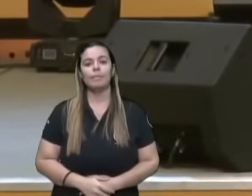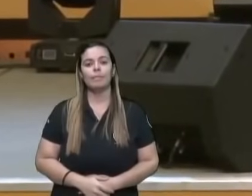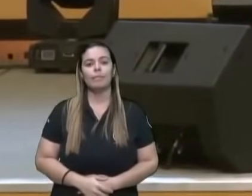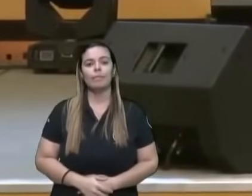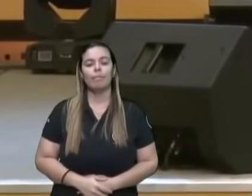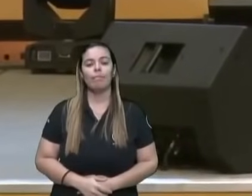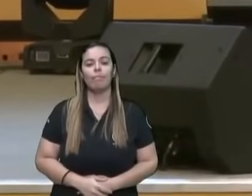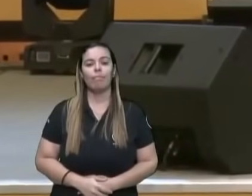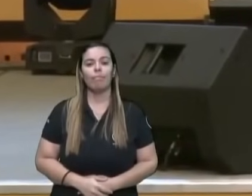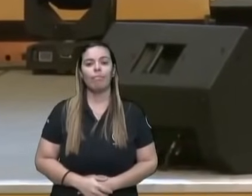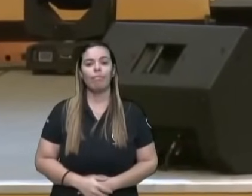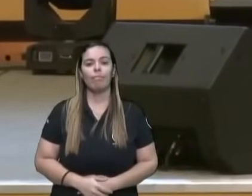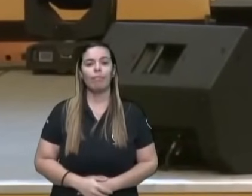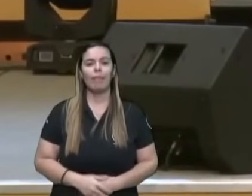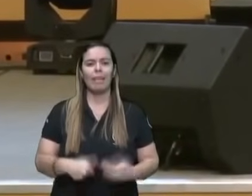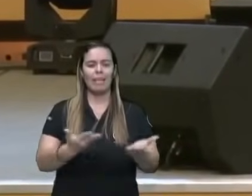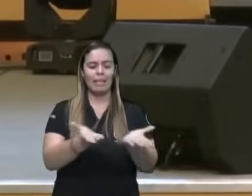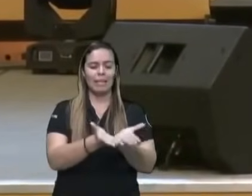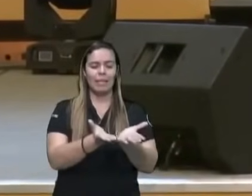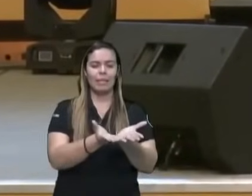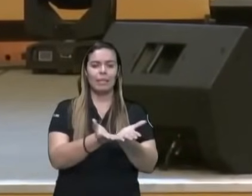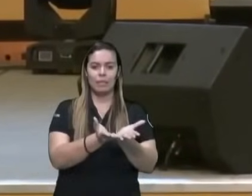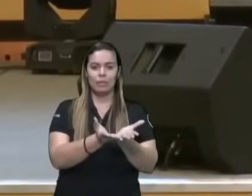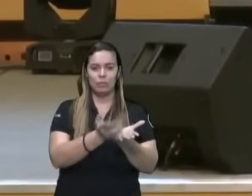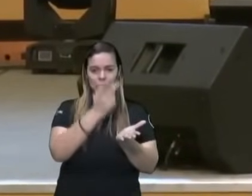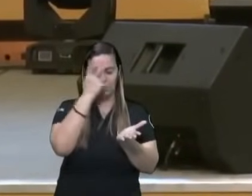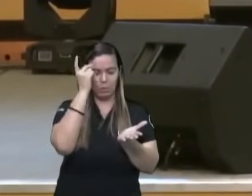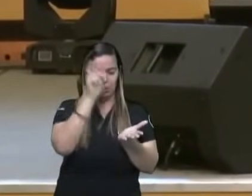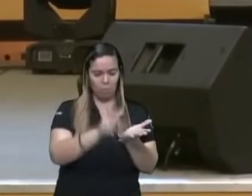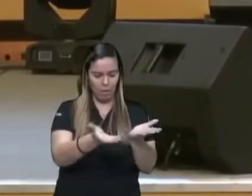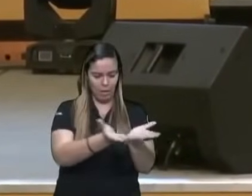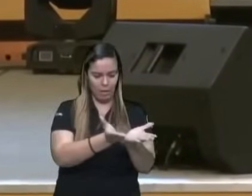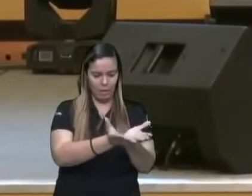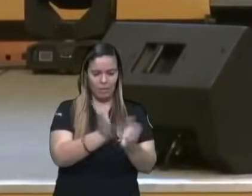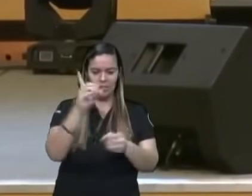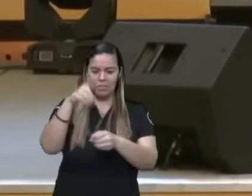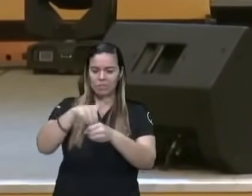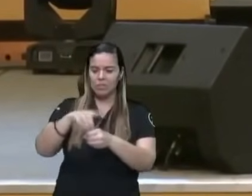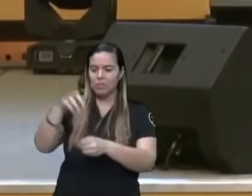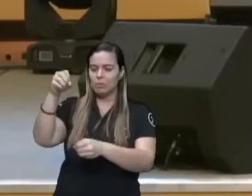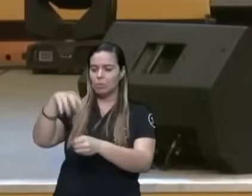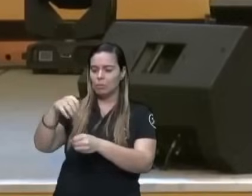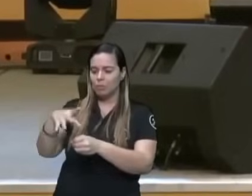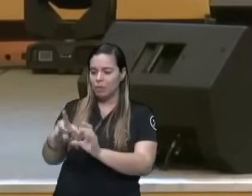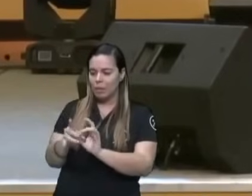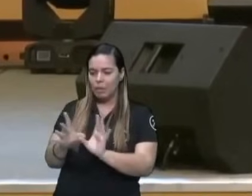Por que muitos crentes não dão dízimos e não são dizimistas fiéis?